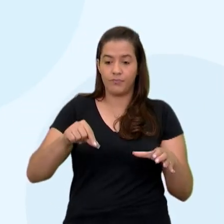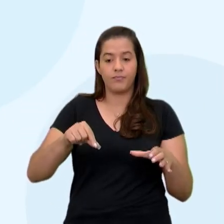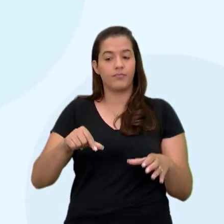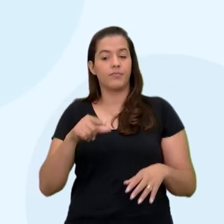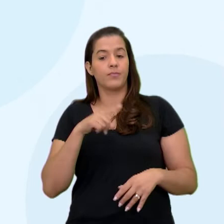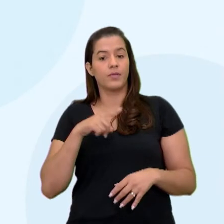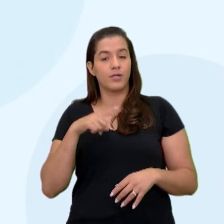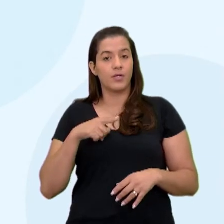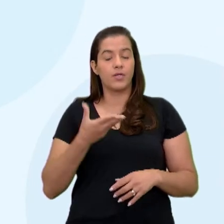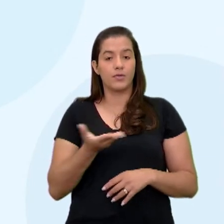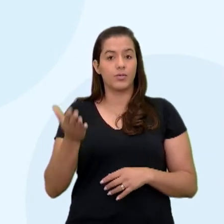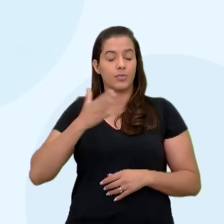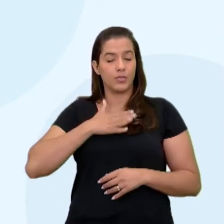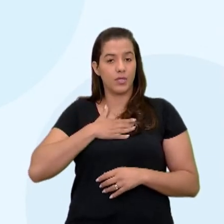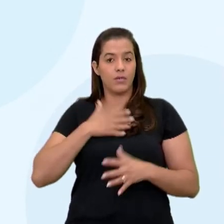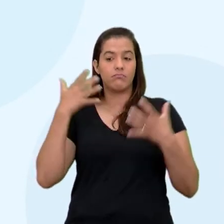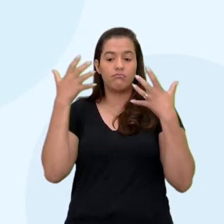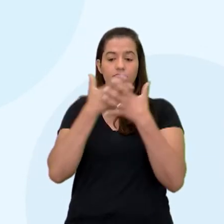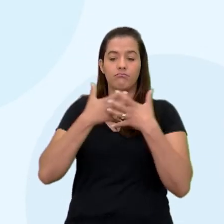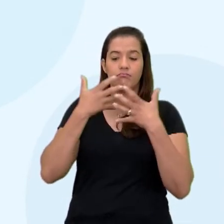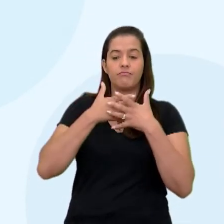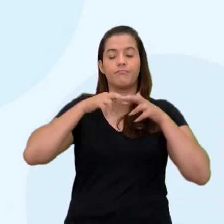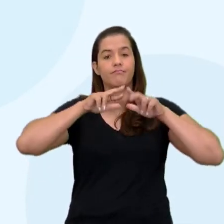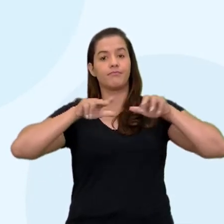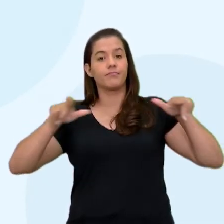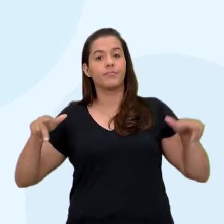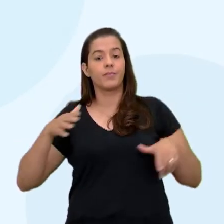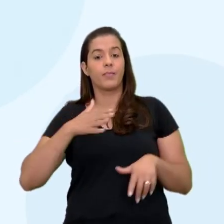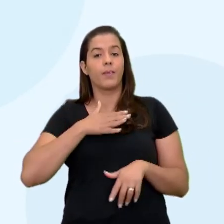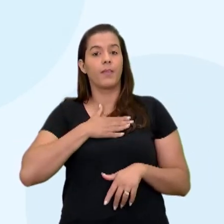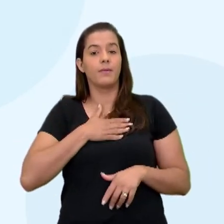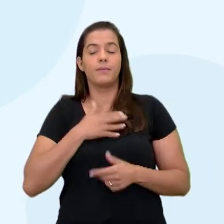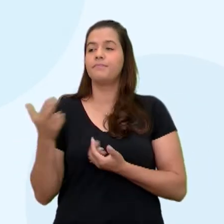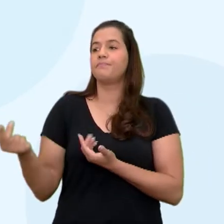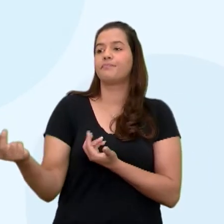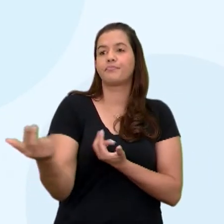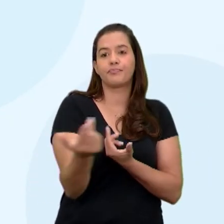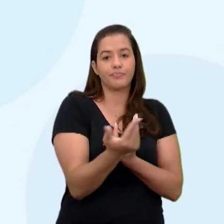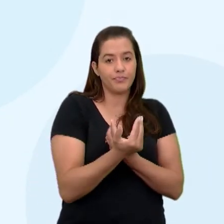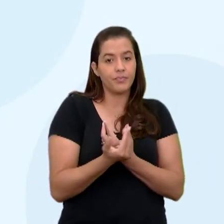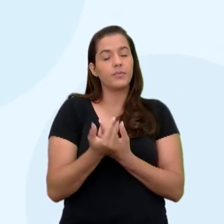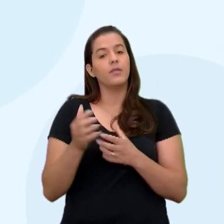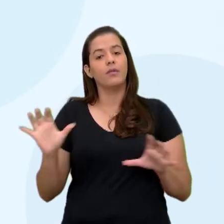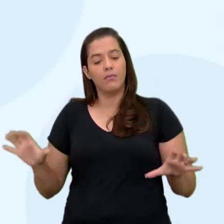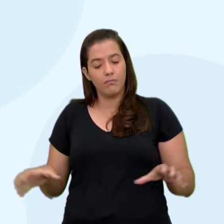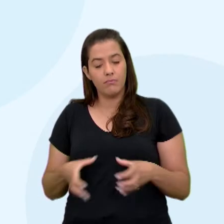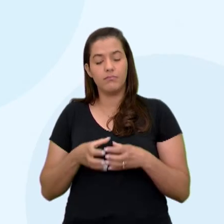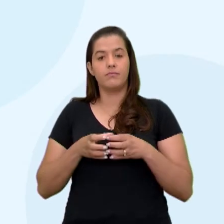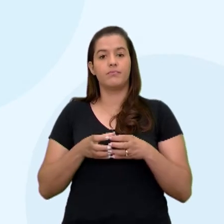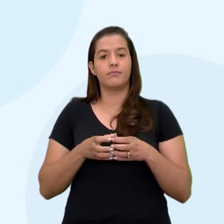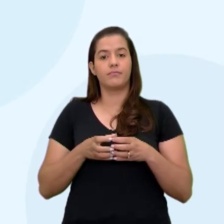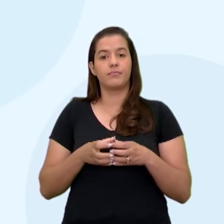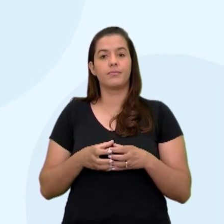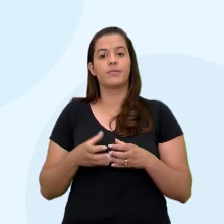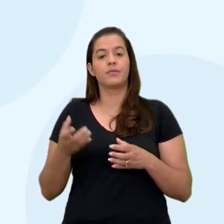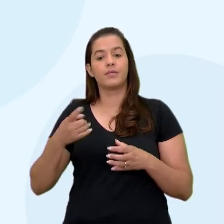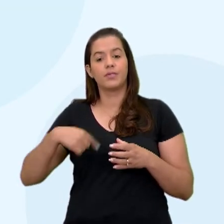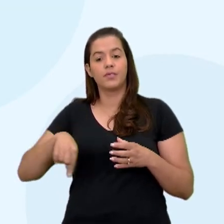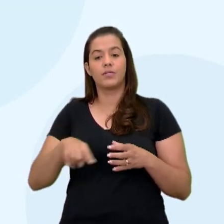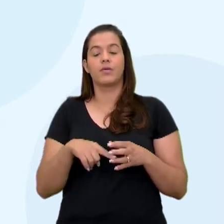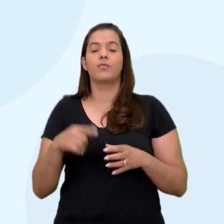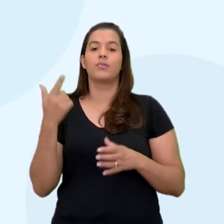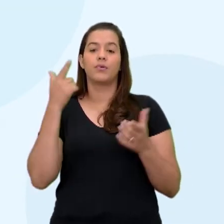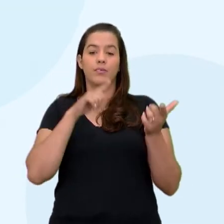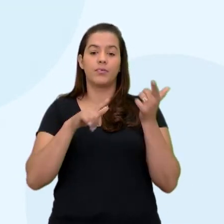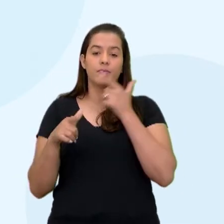nostalgia, nós nos juntávamos pelos gostos comuns que nós tínhamos. A tribalização, então,